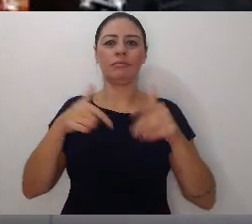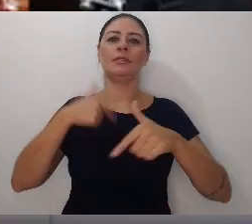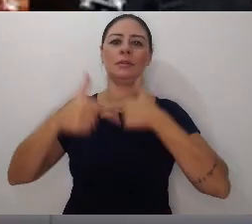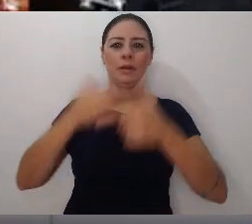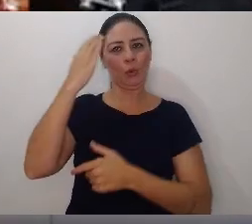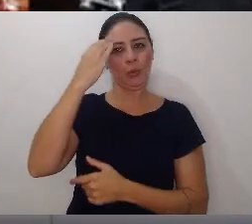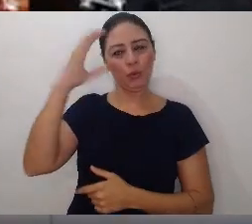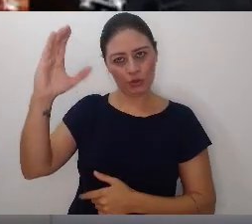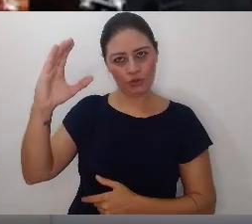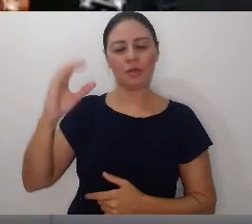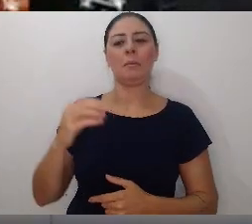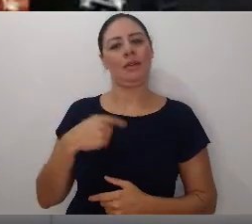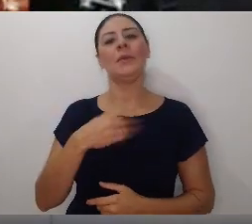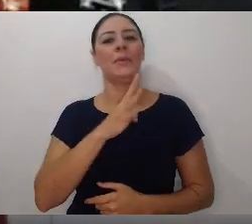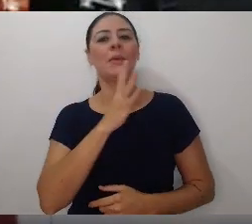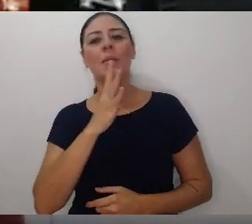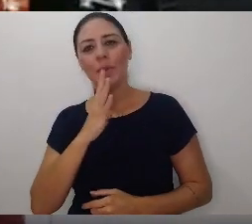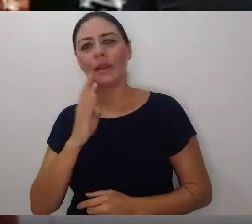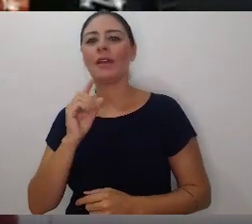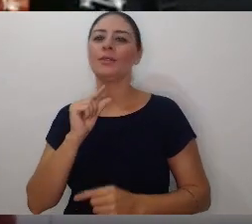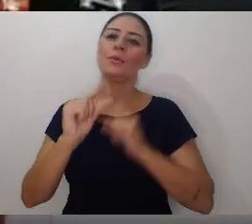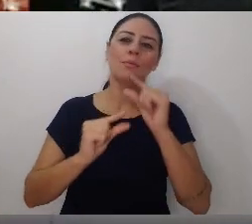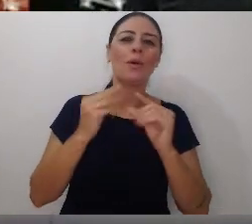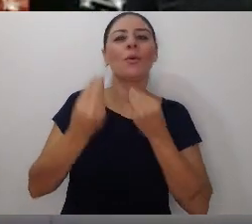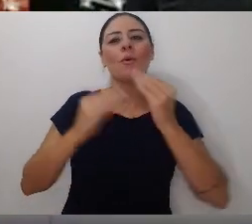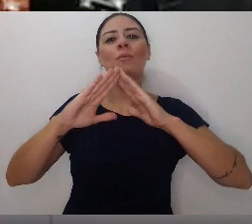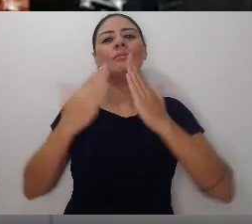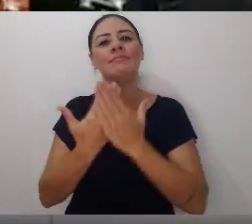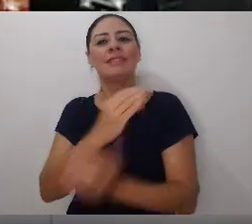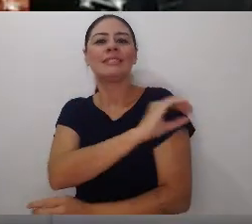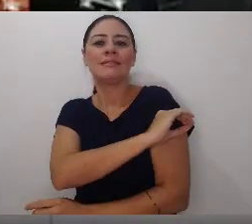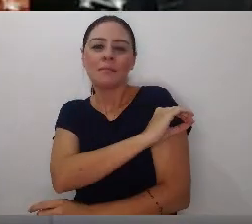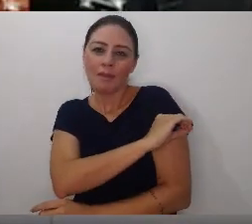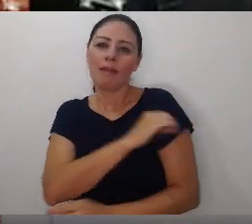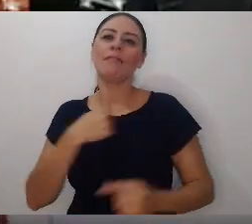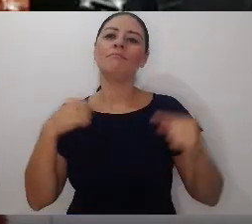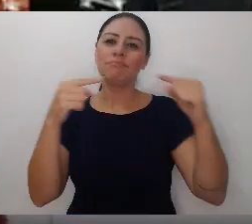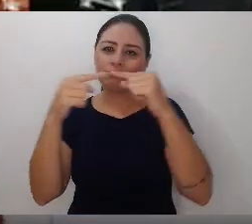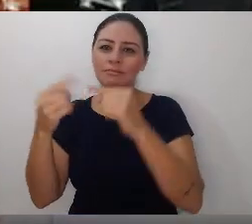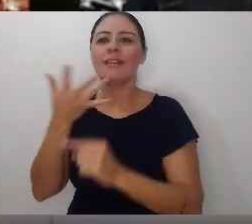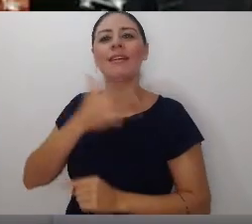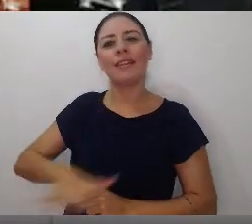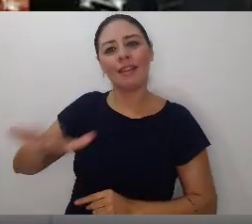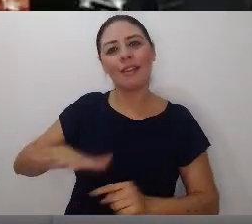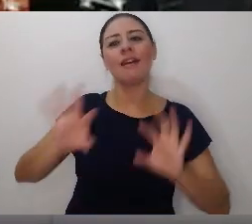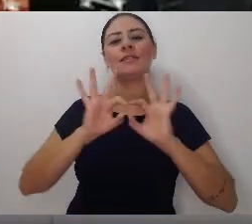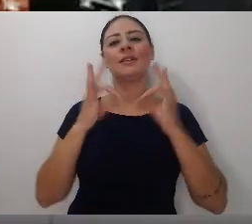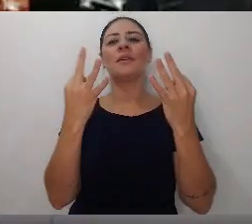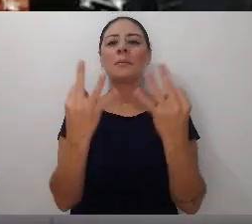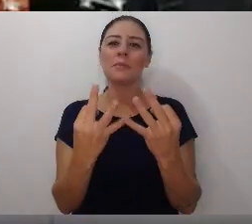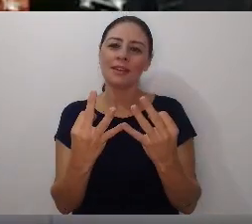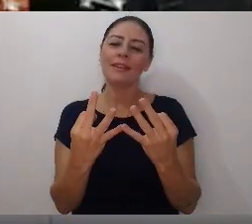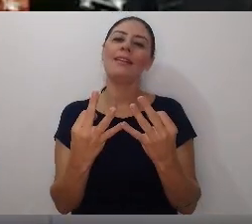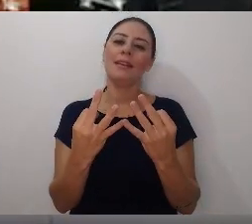a 2018 na Prefeitura de Curitiba e eu conheço um pouco essa parte dos CMEs, essa